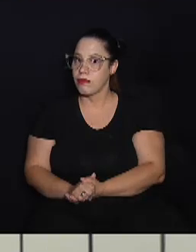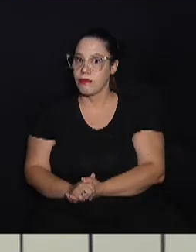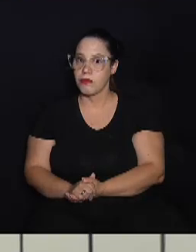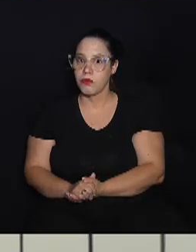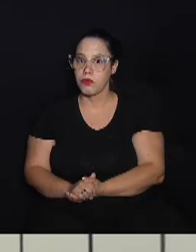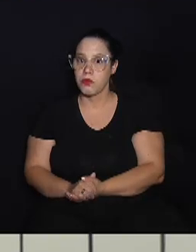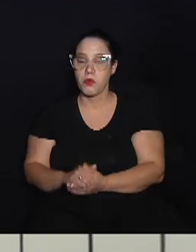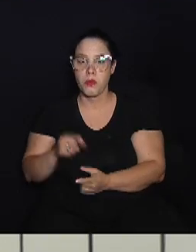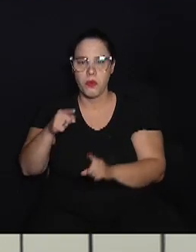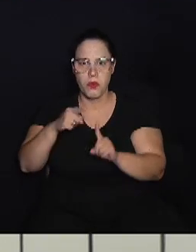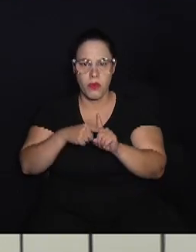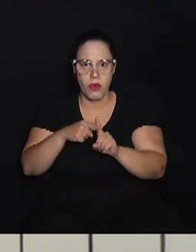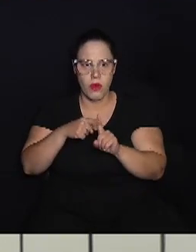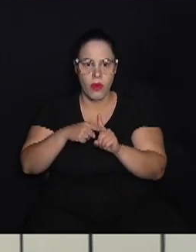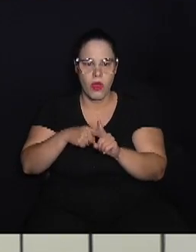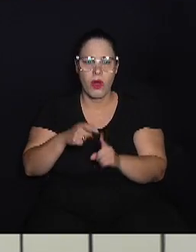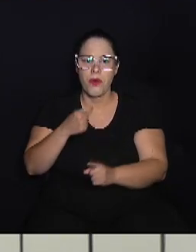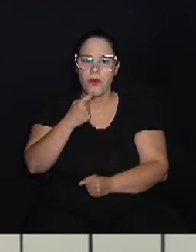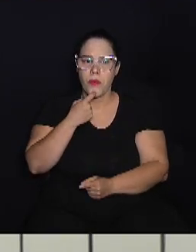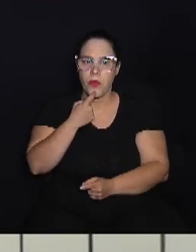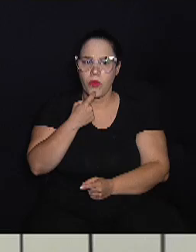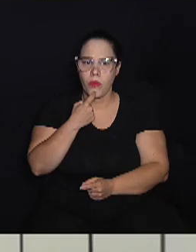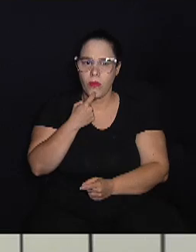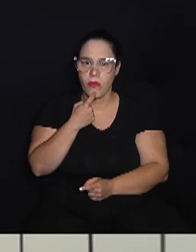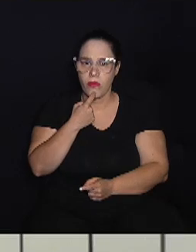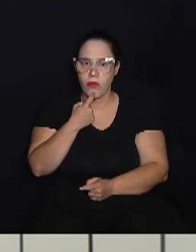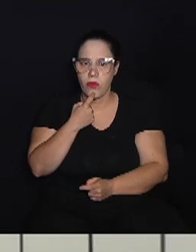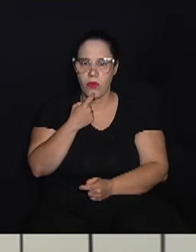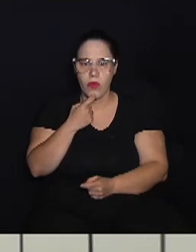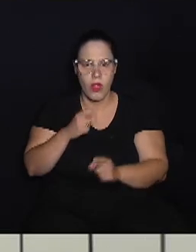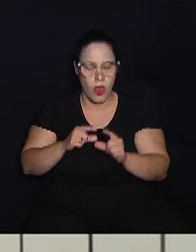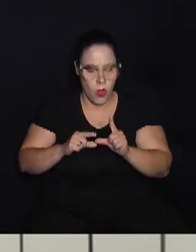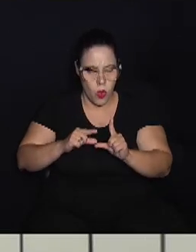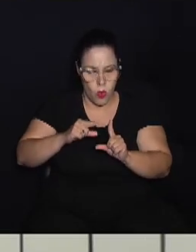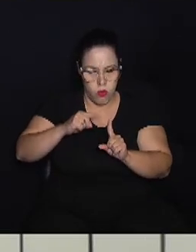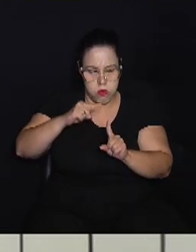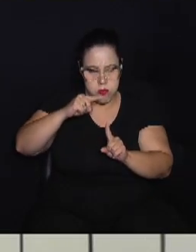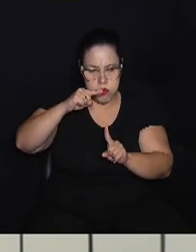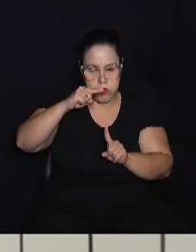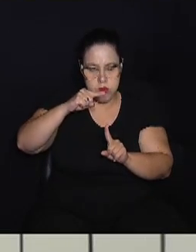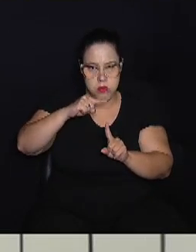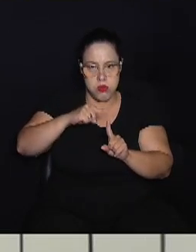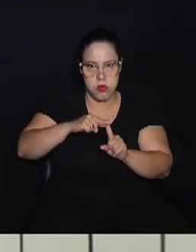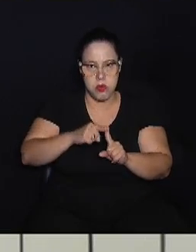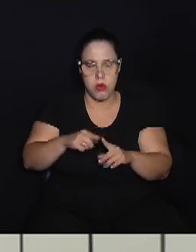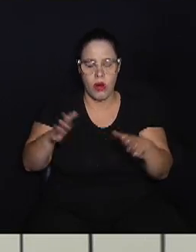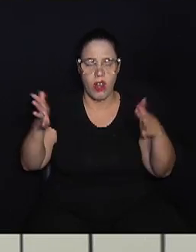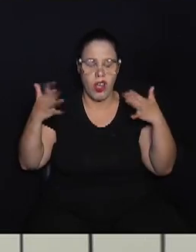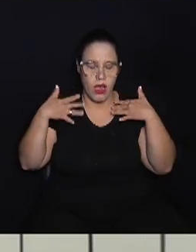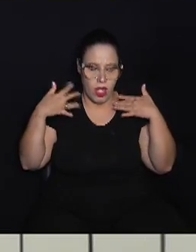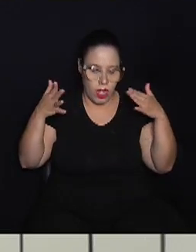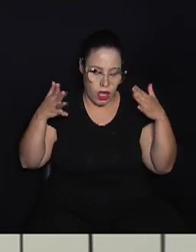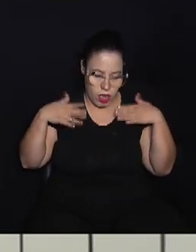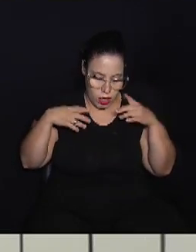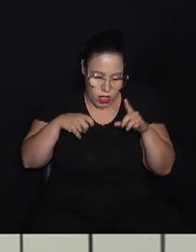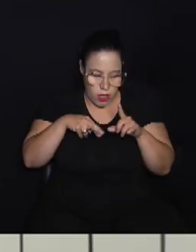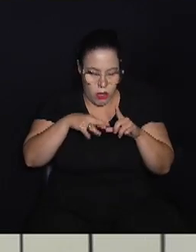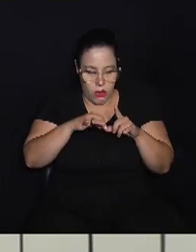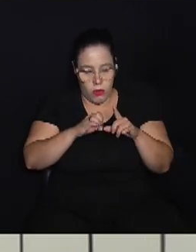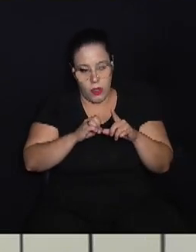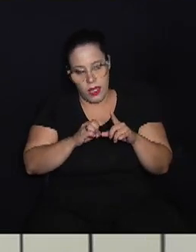Os últimos dias em Campinas e região foram de altas temperaturas, tempo seco e baixa umidade do